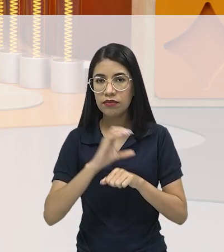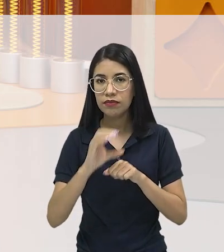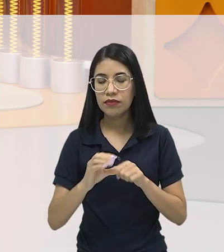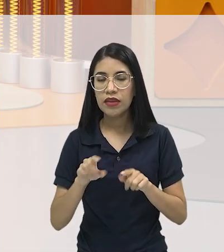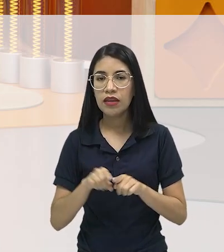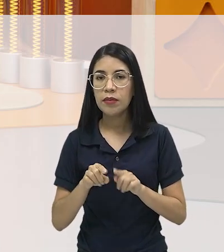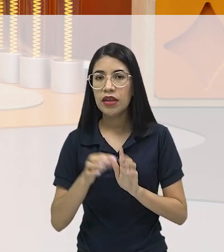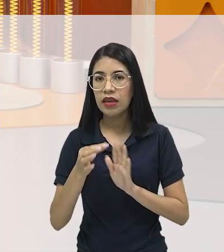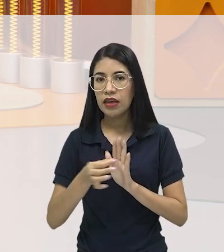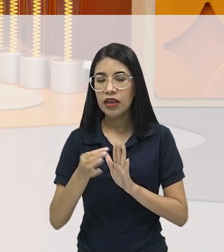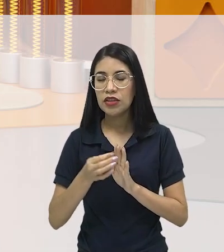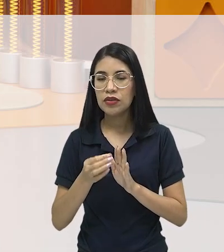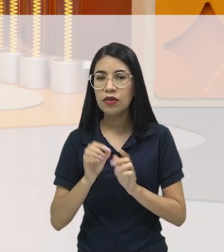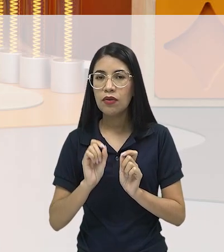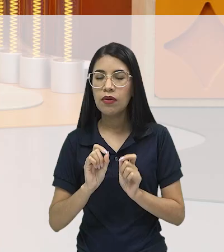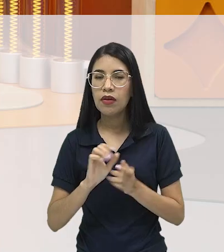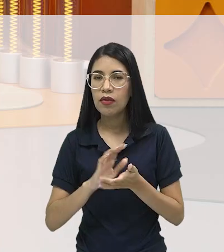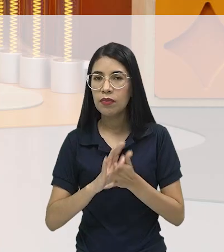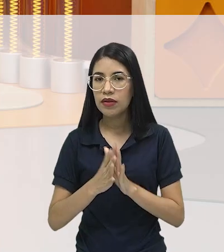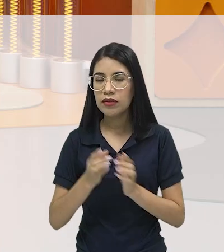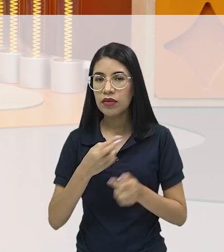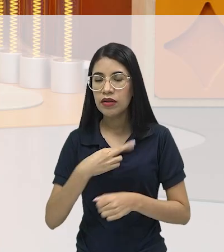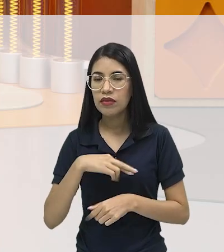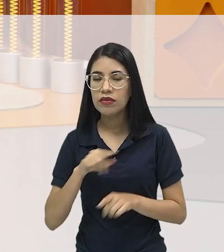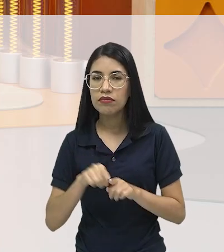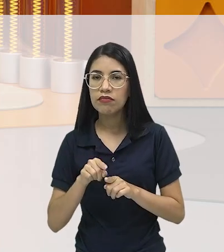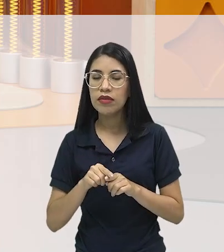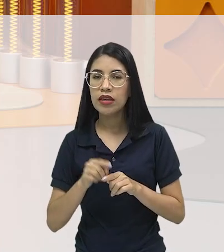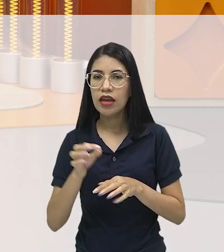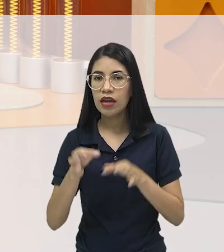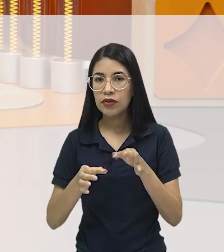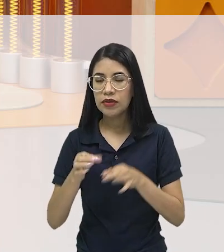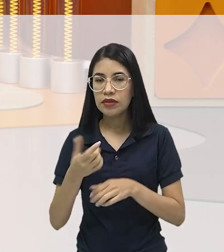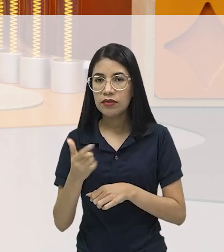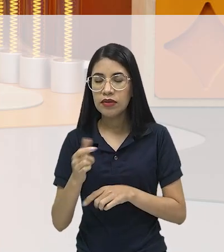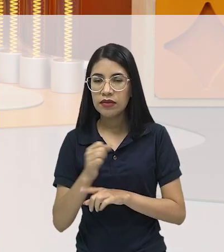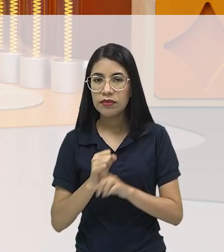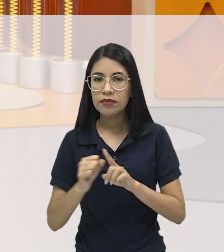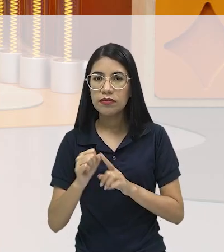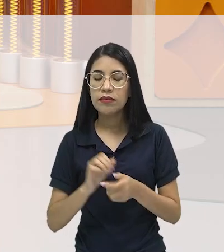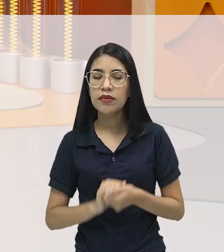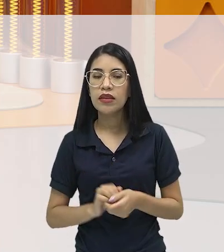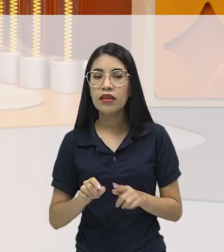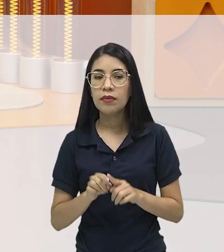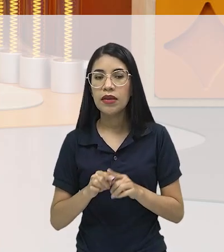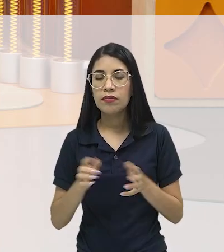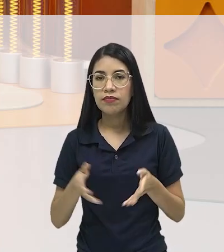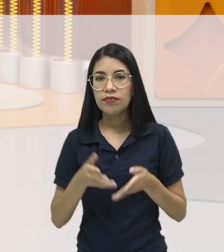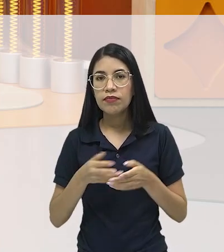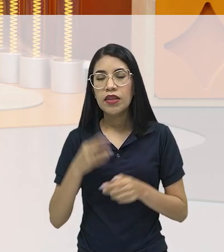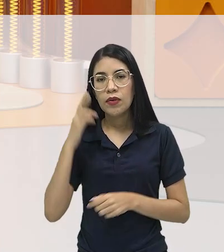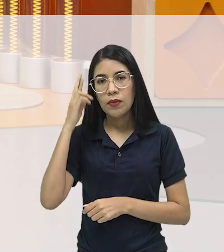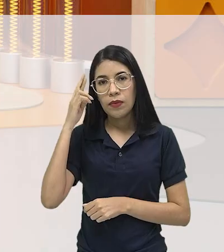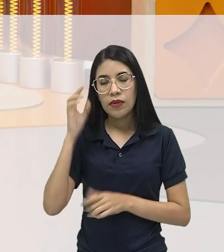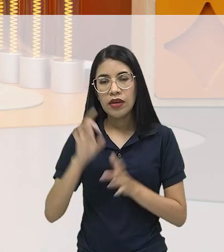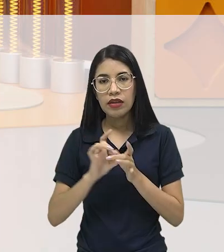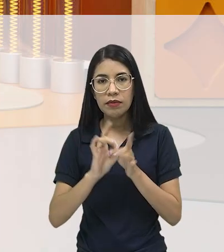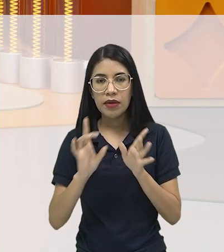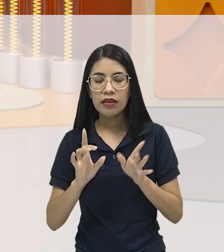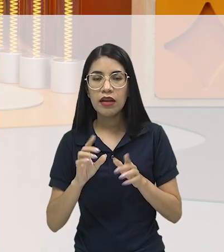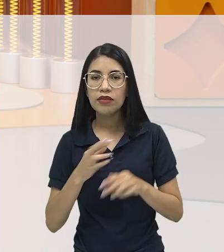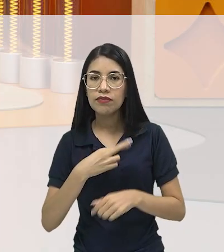da intolerância religiosa e da injustiça social. Promoveu o pensamento racional e a